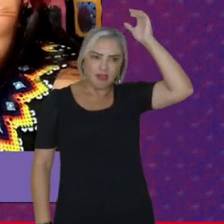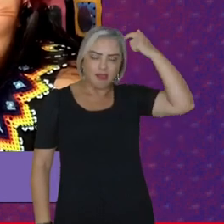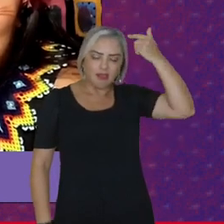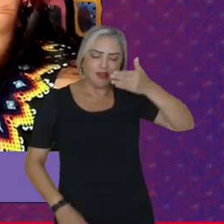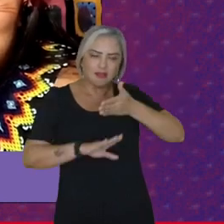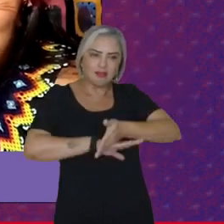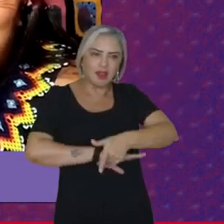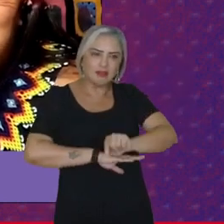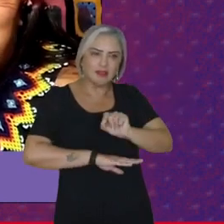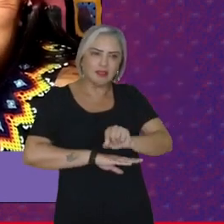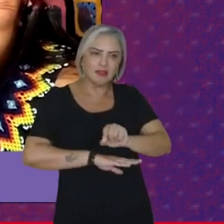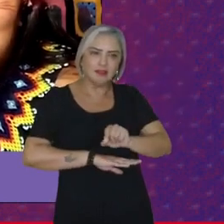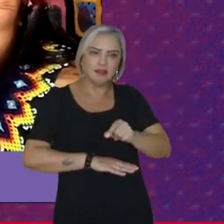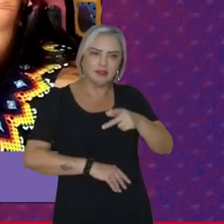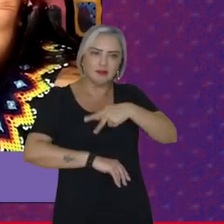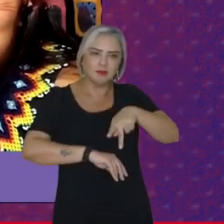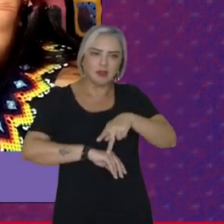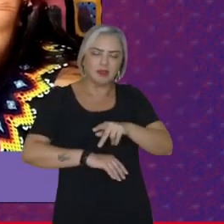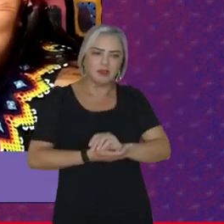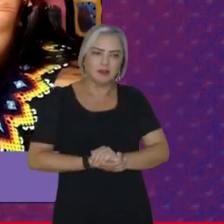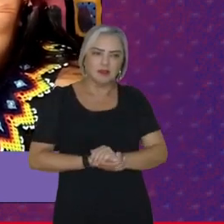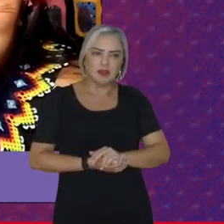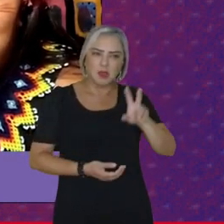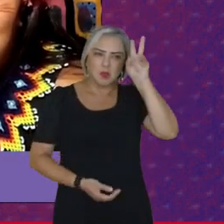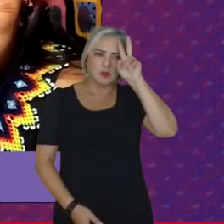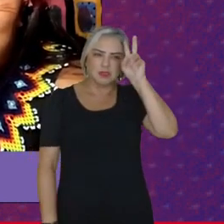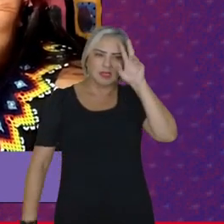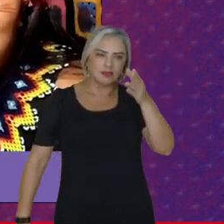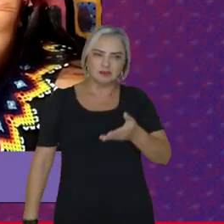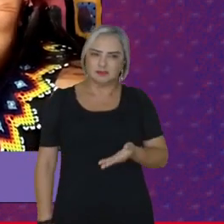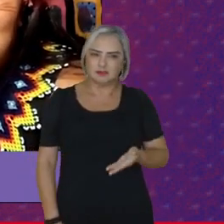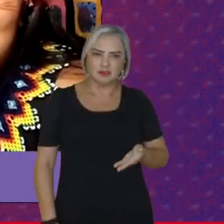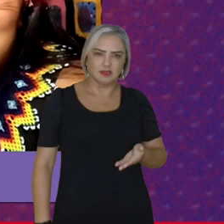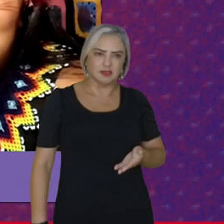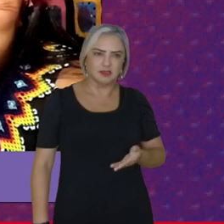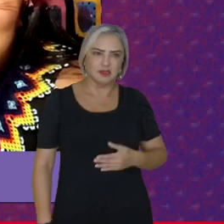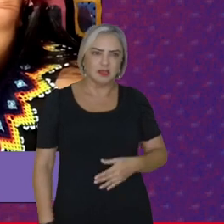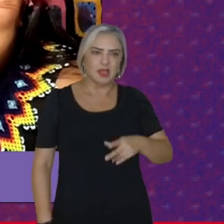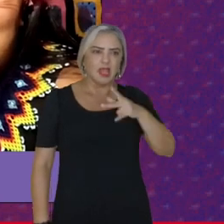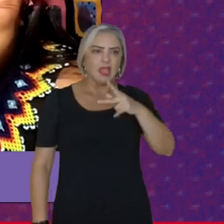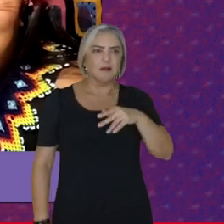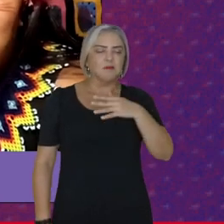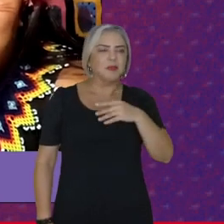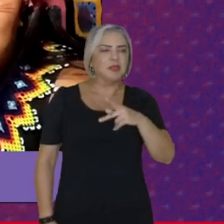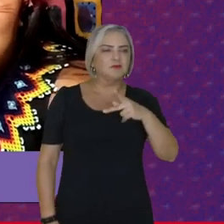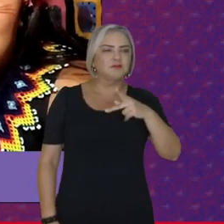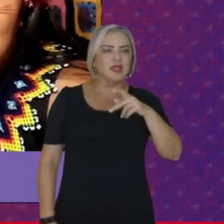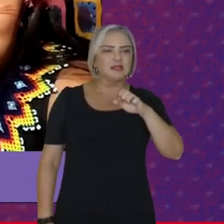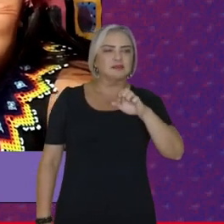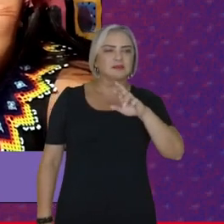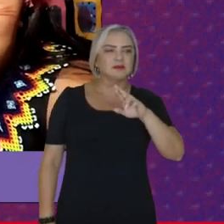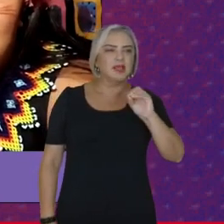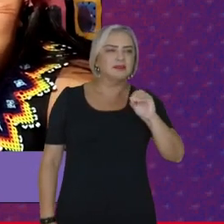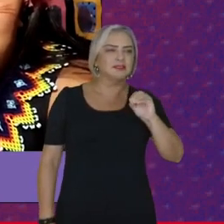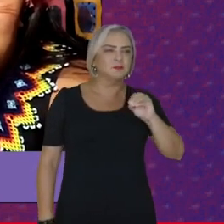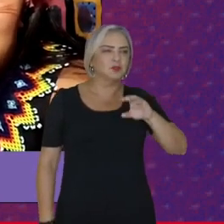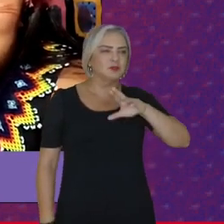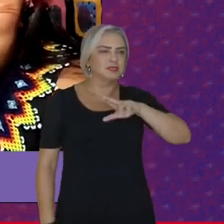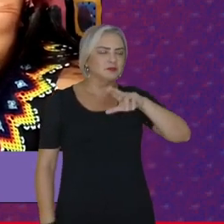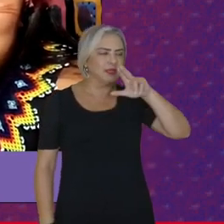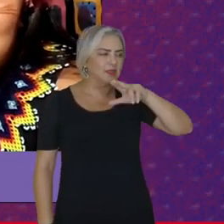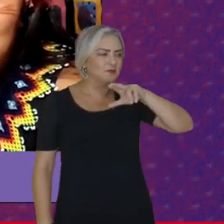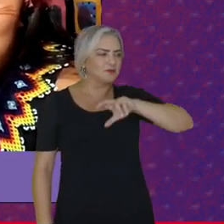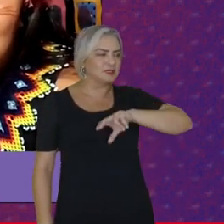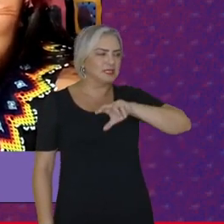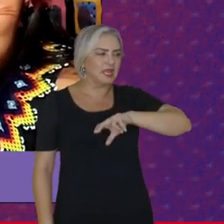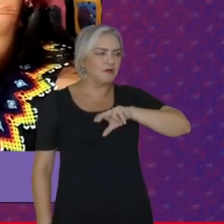nosso país. Eles não contariam a história. Pero Vaz de Caminha não escreveria carta alguma. O povo